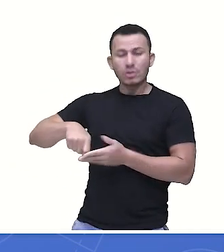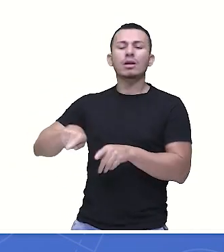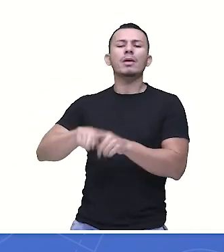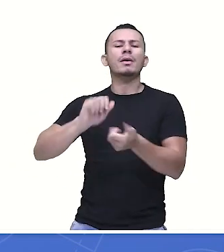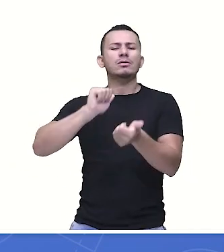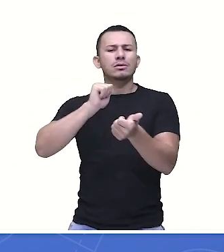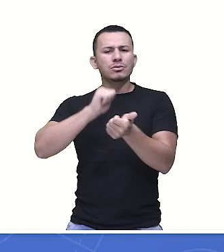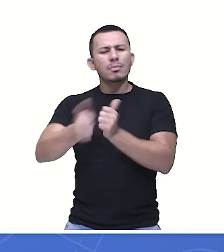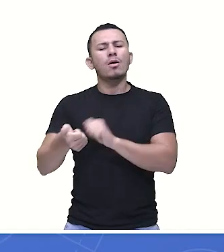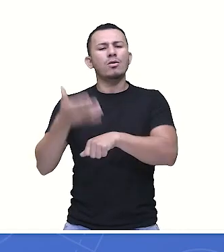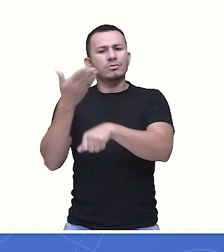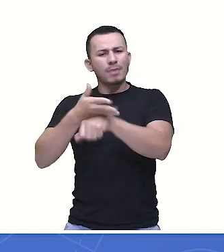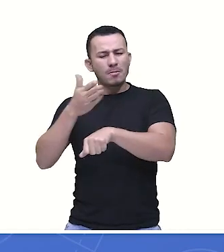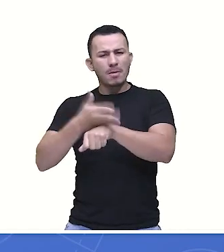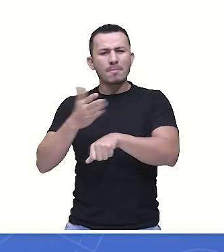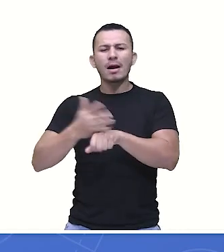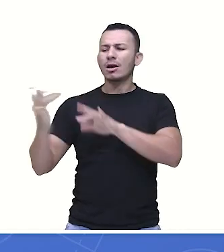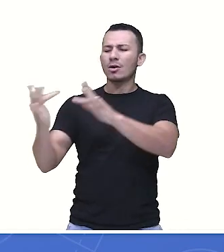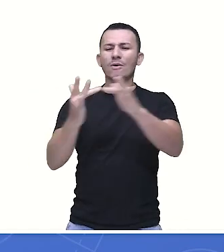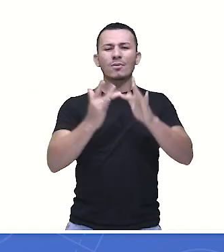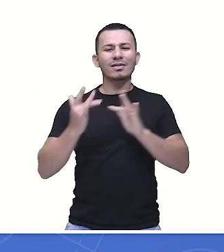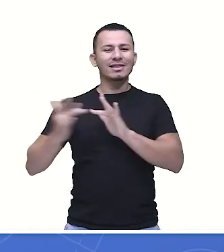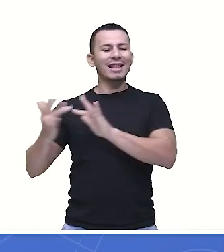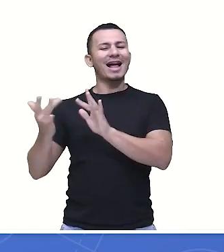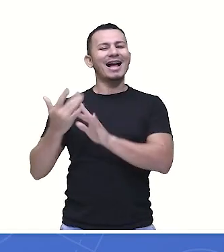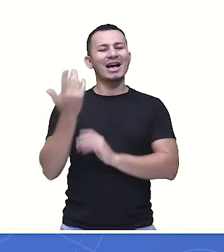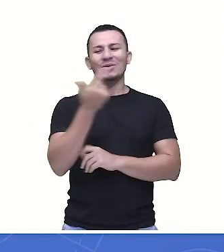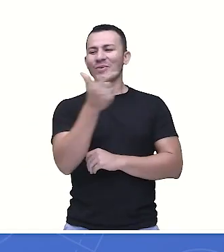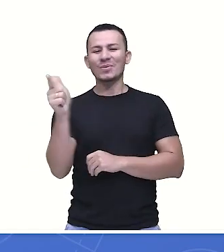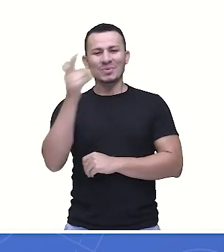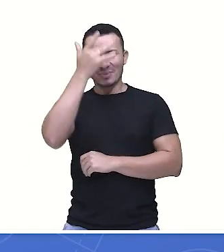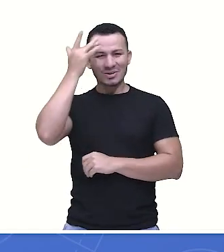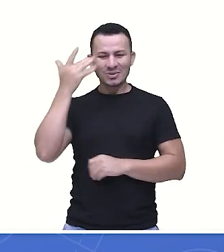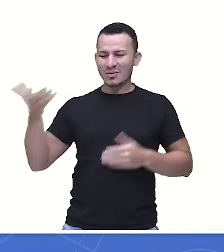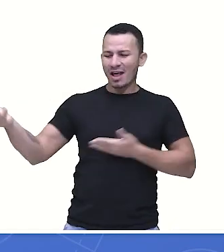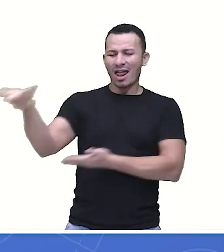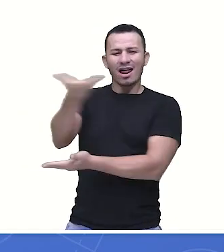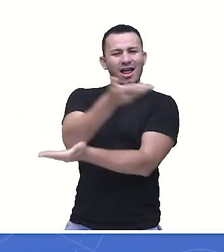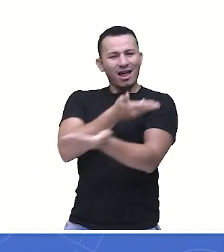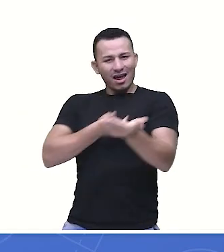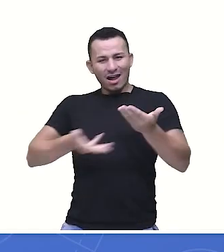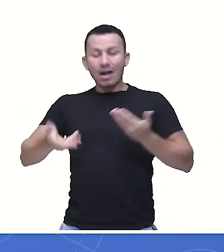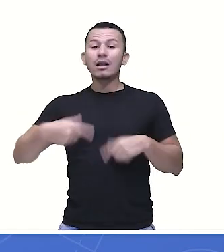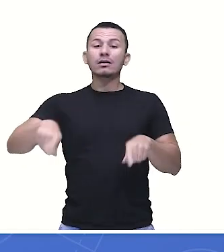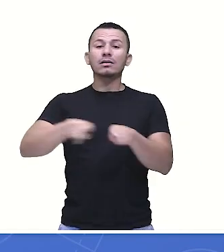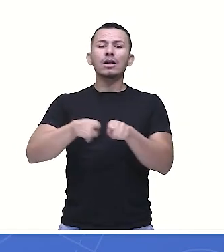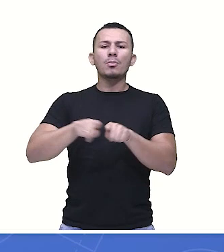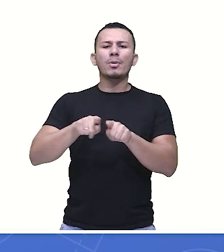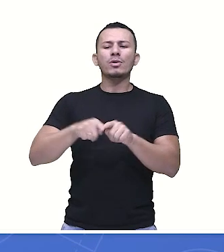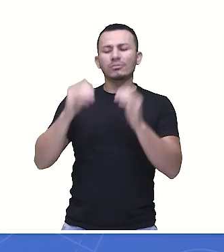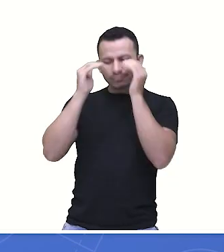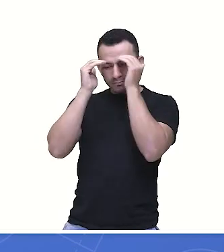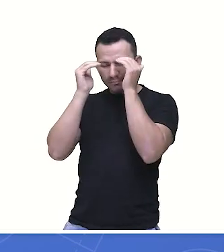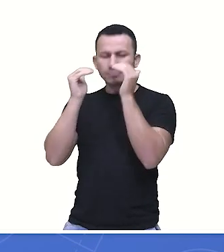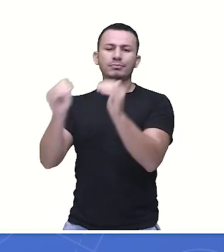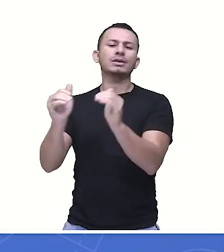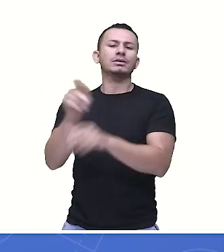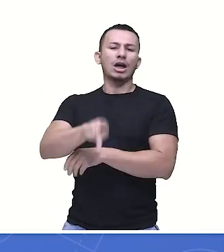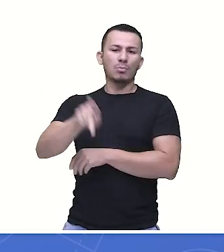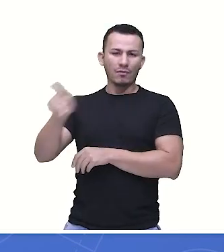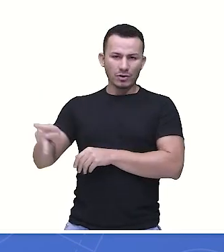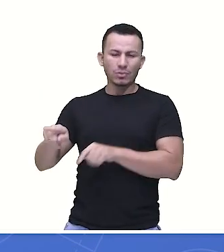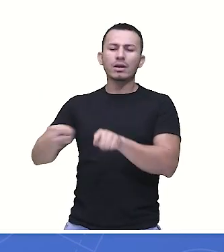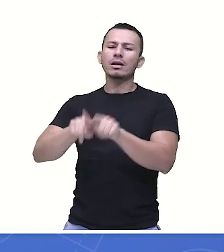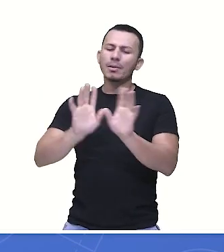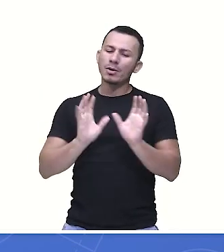convivência com novas pessoas, né? Aprende-se a conviver e respeitar os professores e os funcionários.